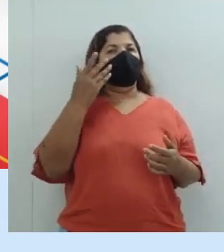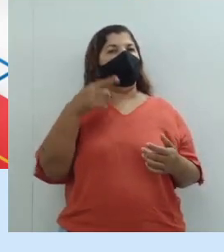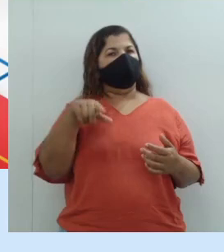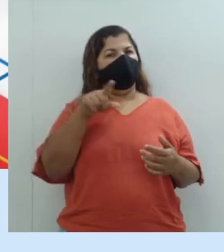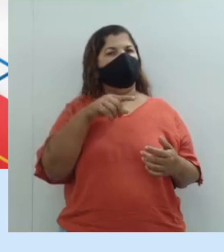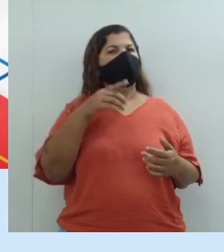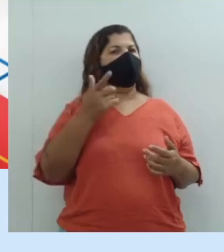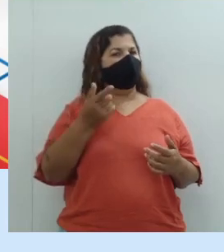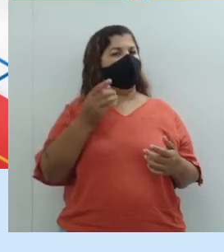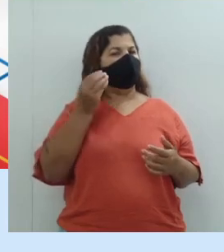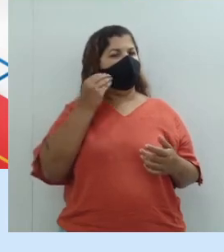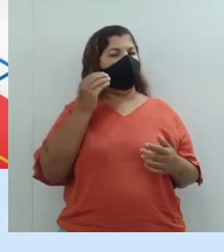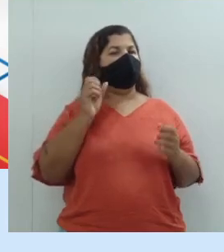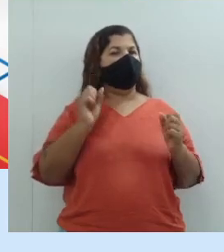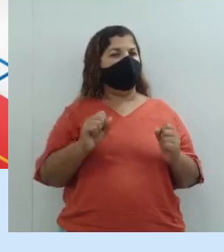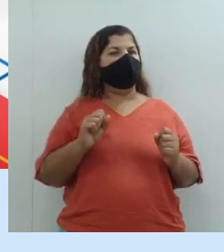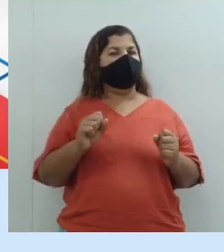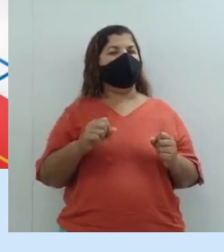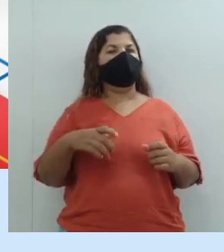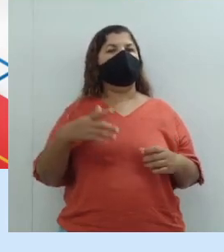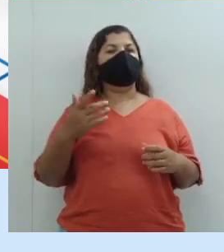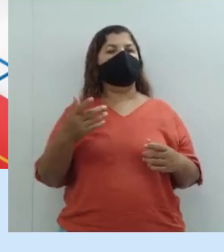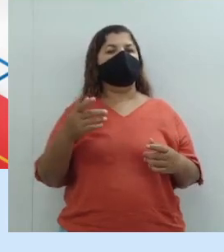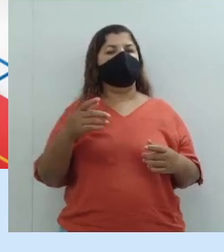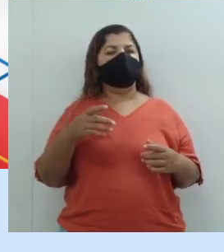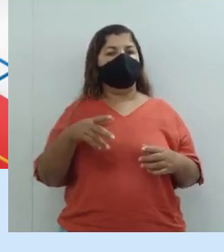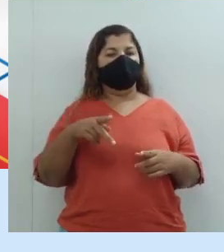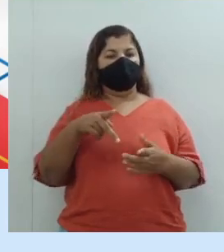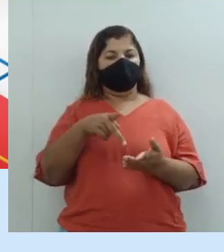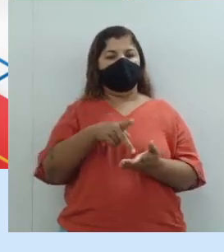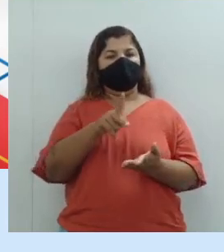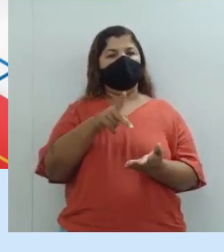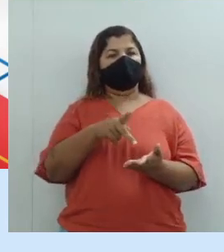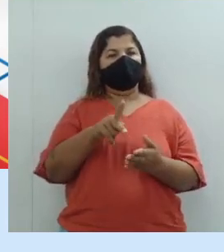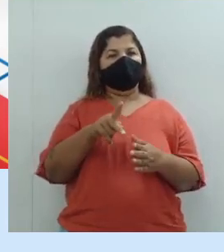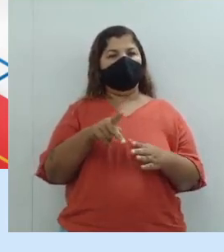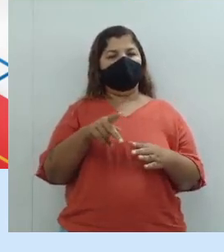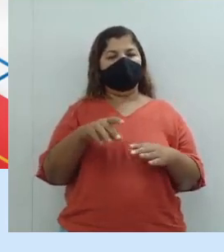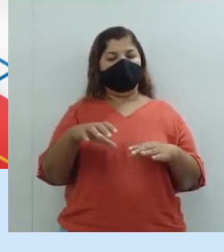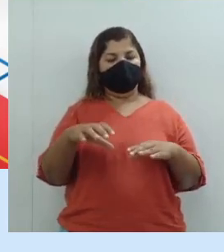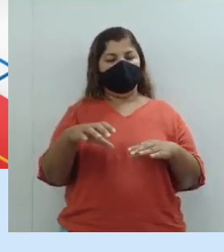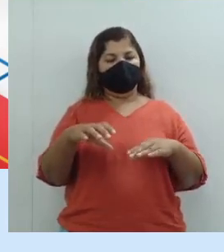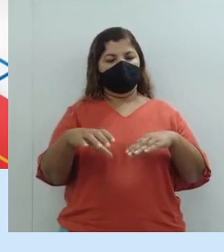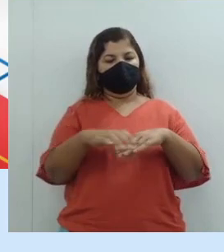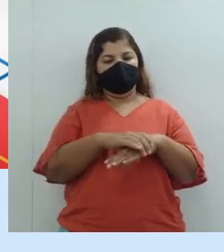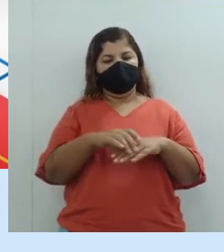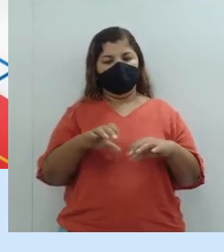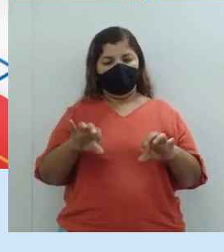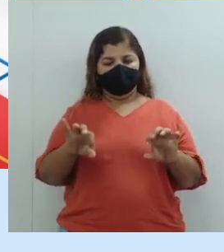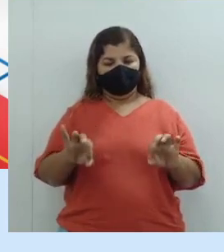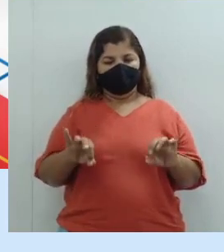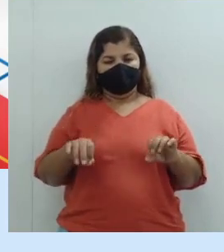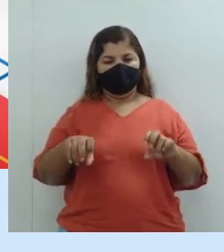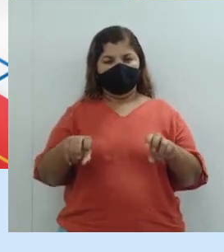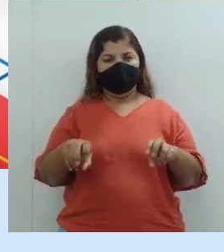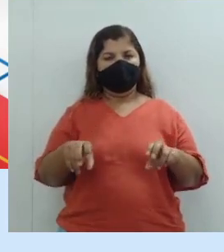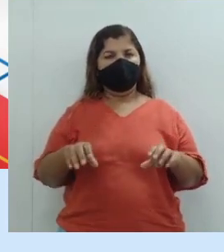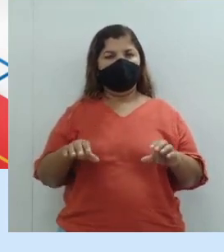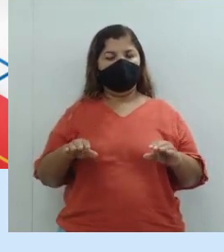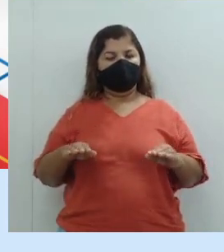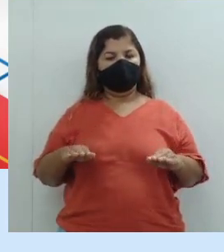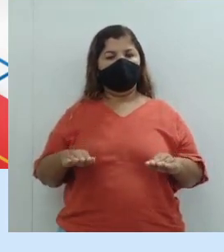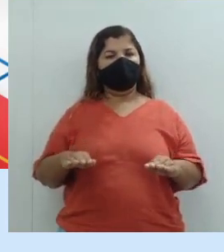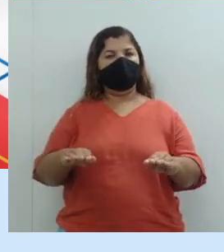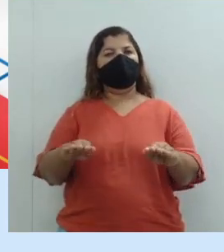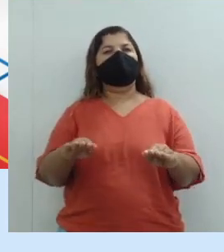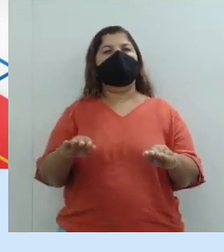não se machucar, tá certo? Mas se você colocar um patins no seu pé, ou então se você tiver numa superfície bastante lisa assim, e você tentar